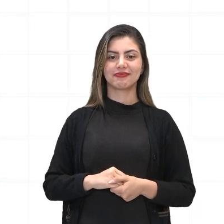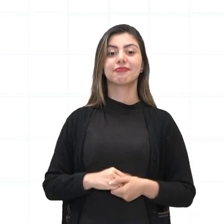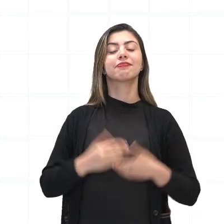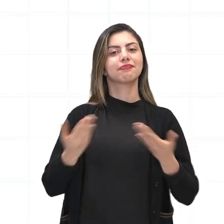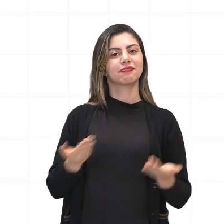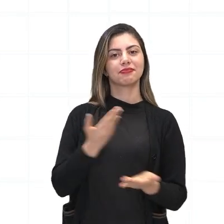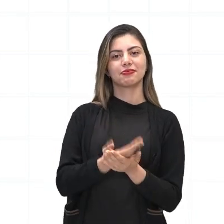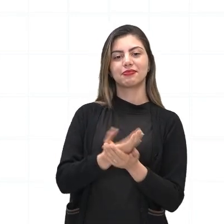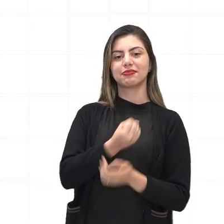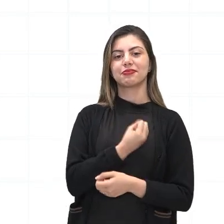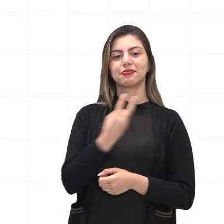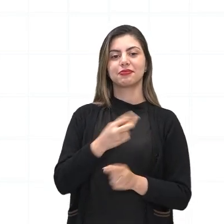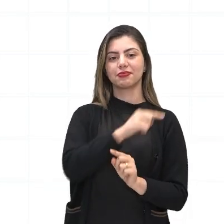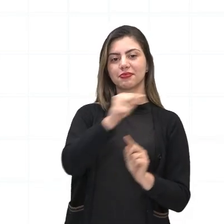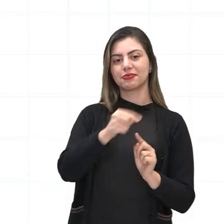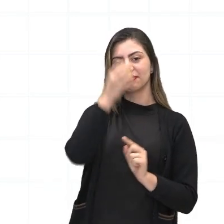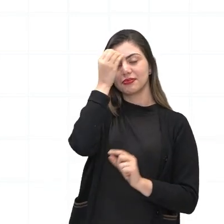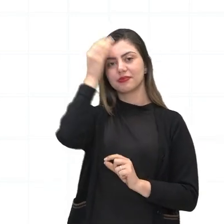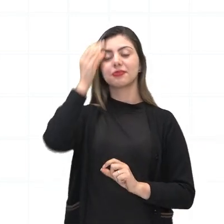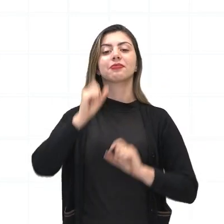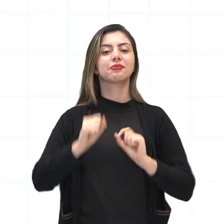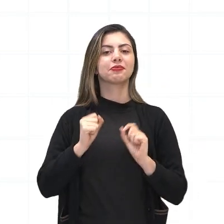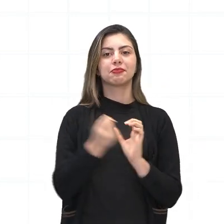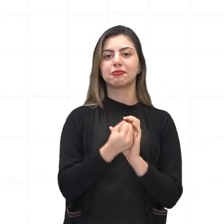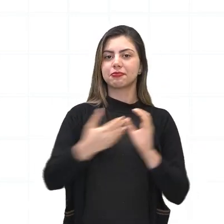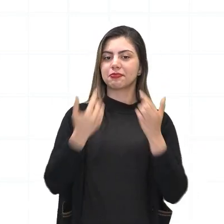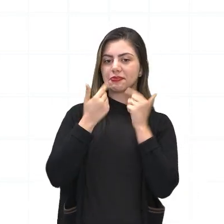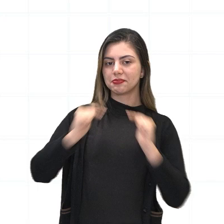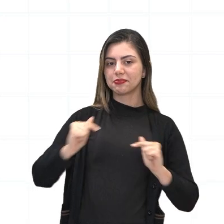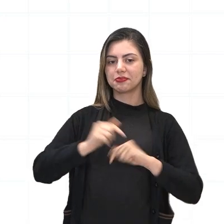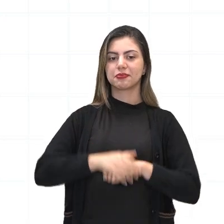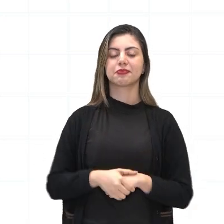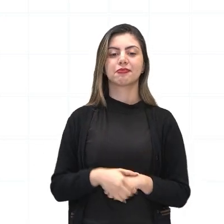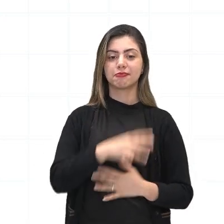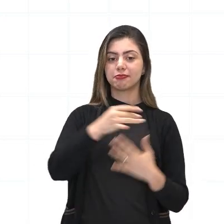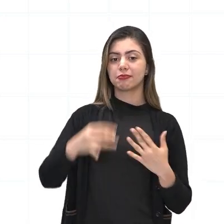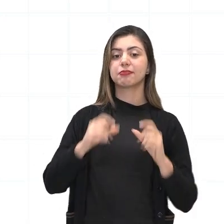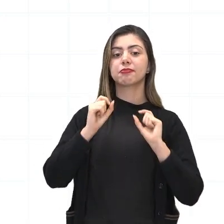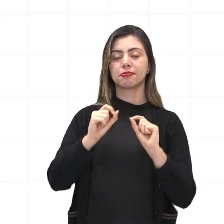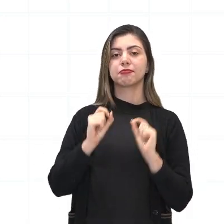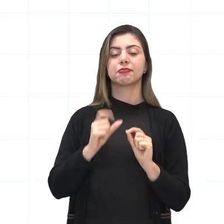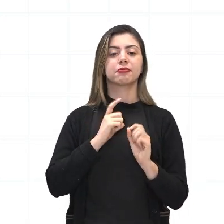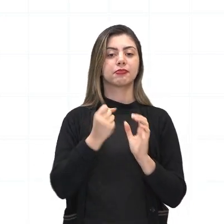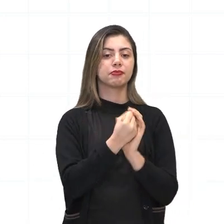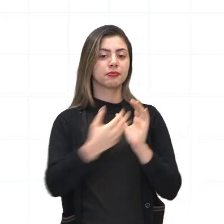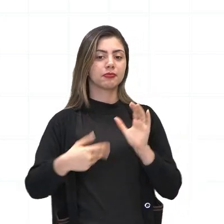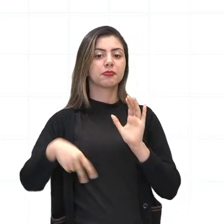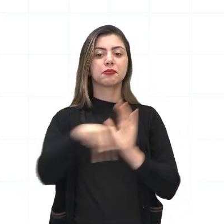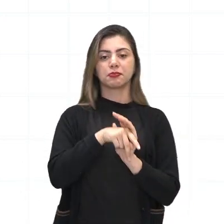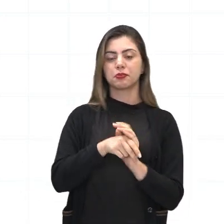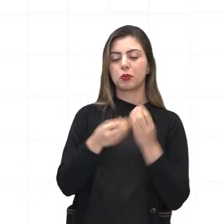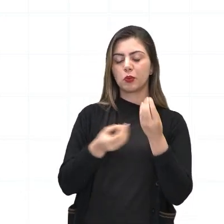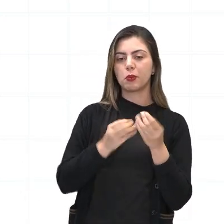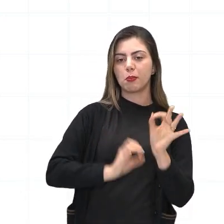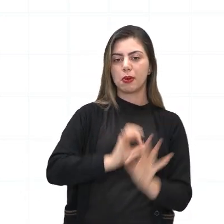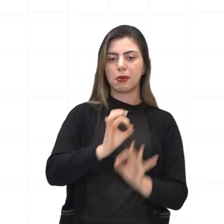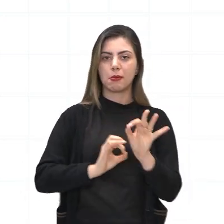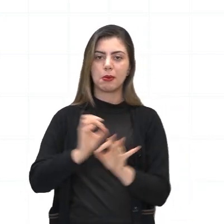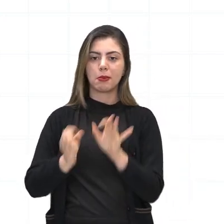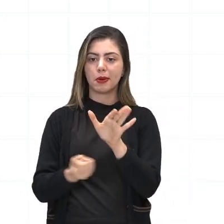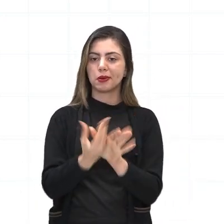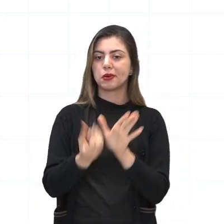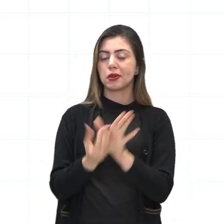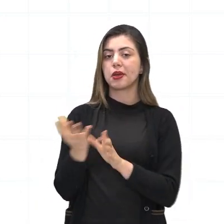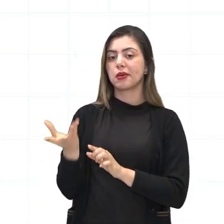Aula 2. Objetos de conhecimento, elementos da linguagem, detalhamento, os elementos constitutivos da